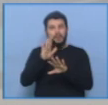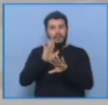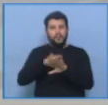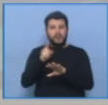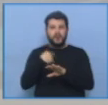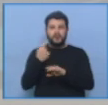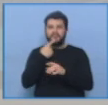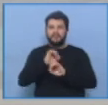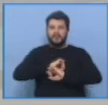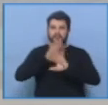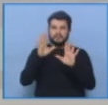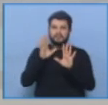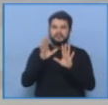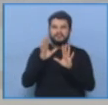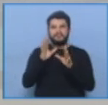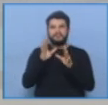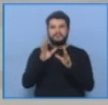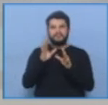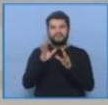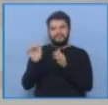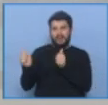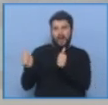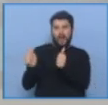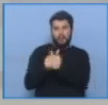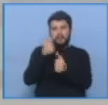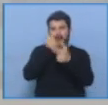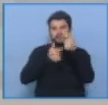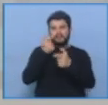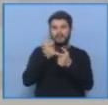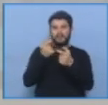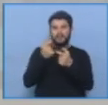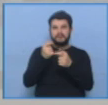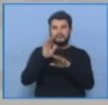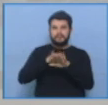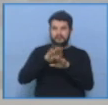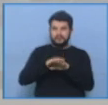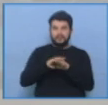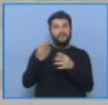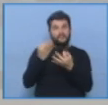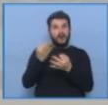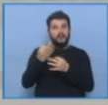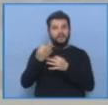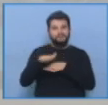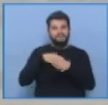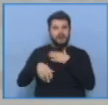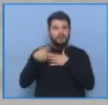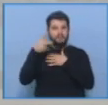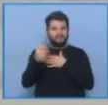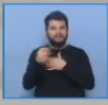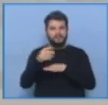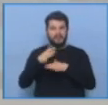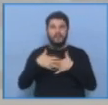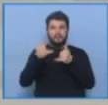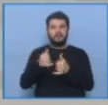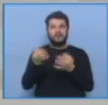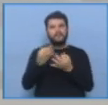percebamos como acompanhar as pessoas que, tendo cometido esses abusos, mesmo já depois de terem